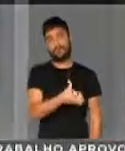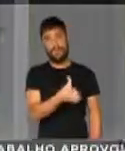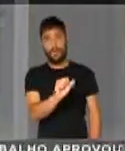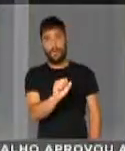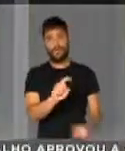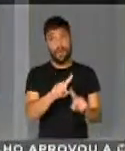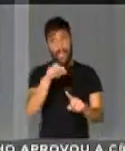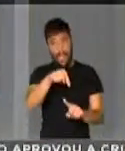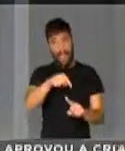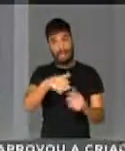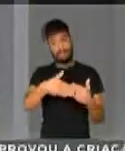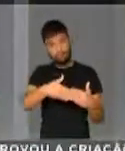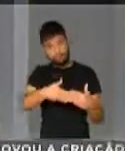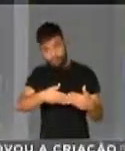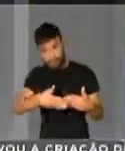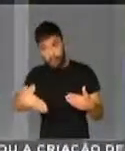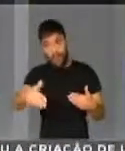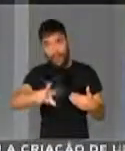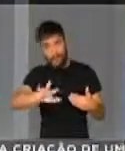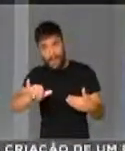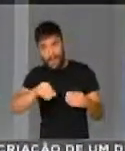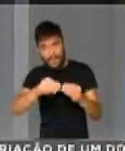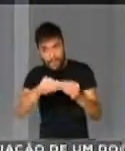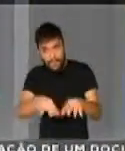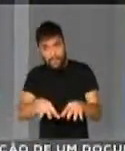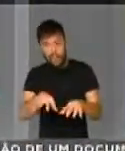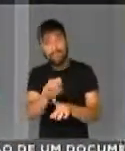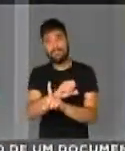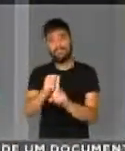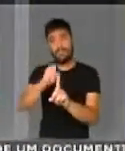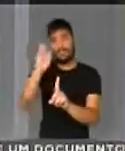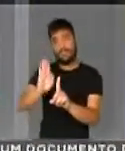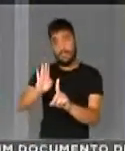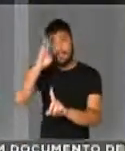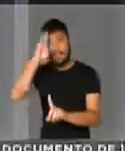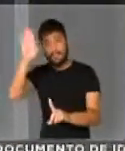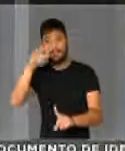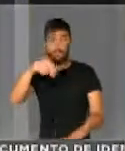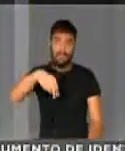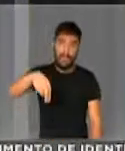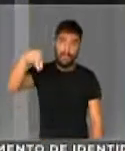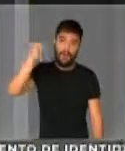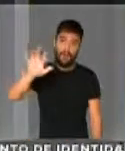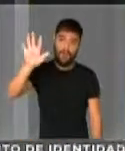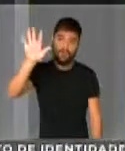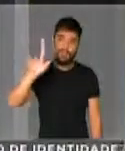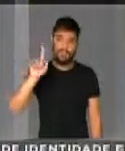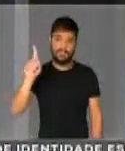enorme para a sociedade brasileira, em especial para o nosso Nordeste.